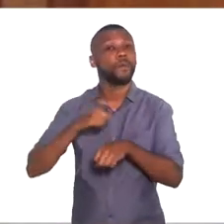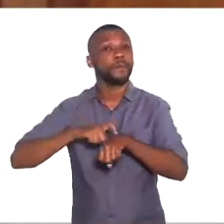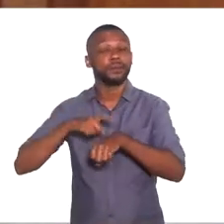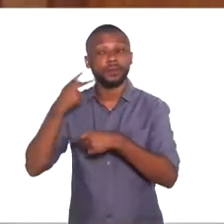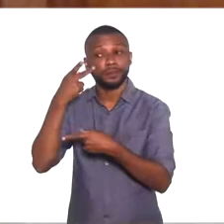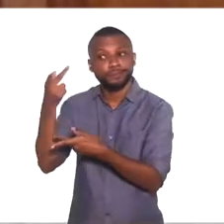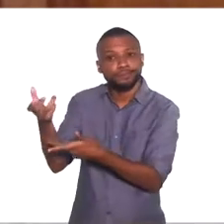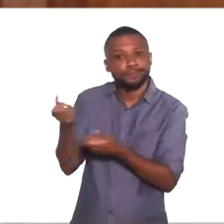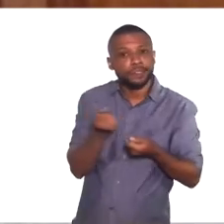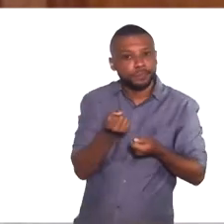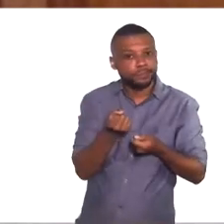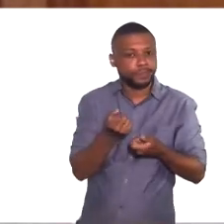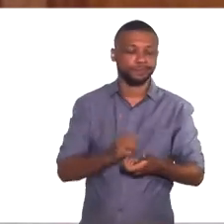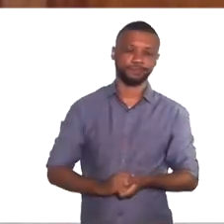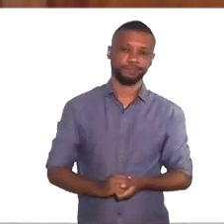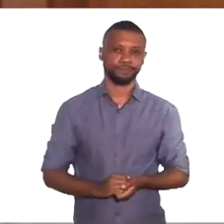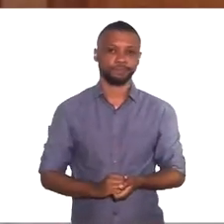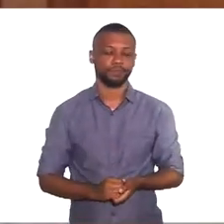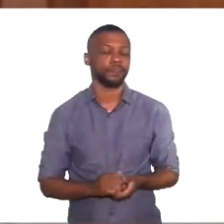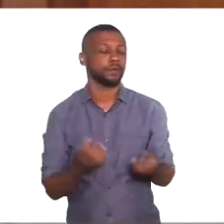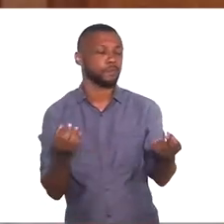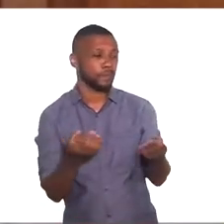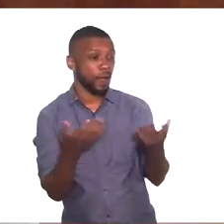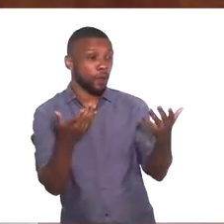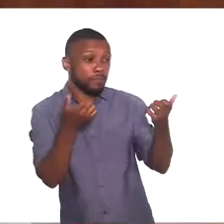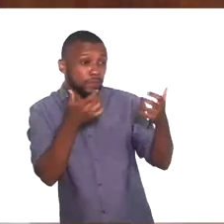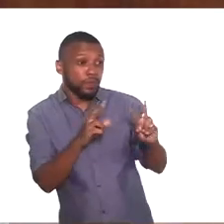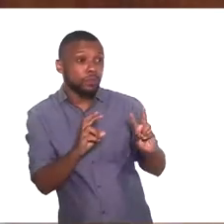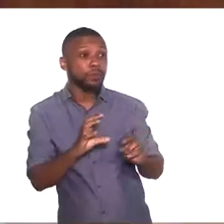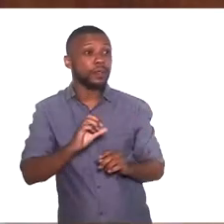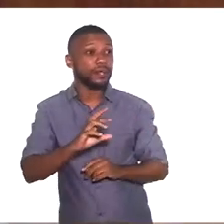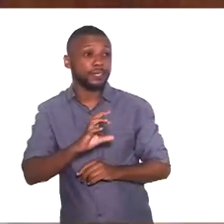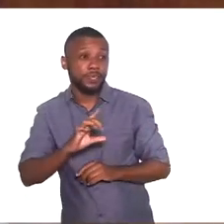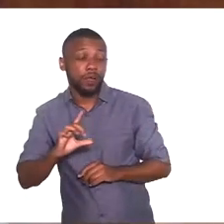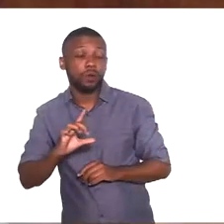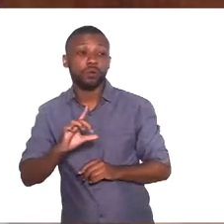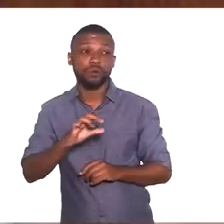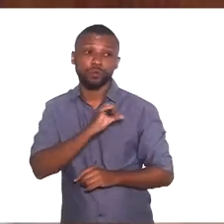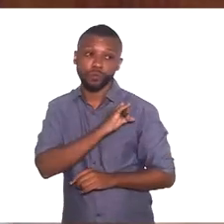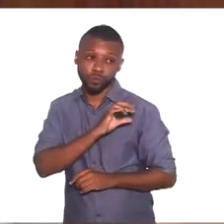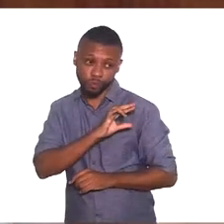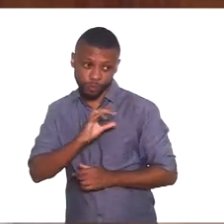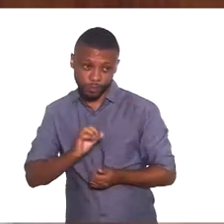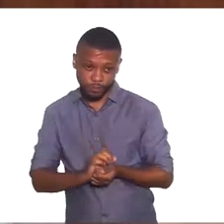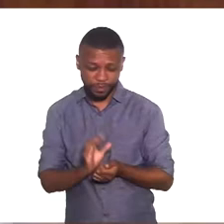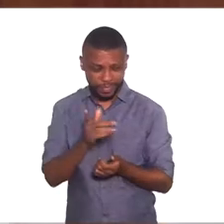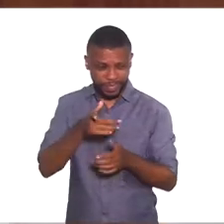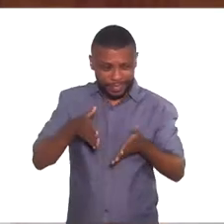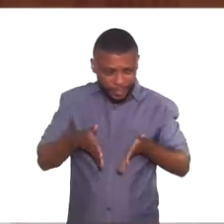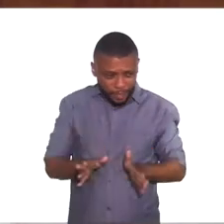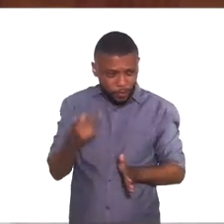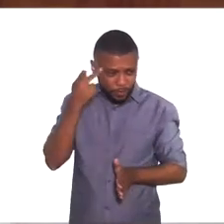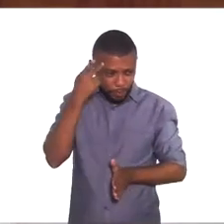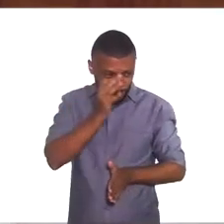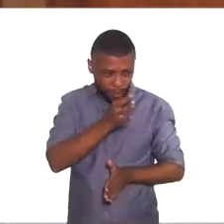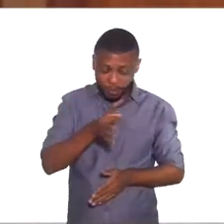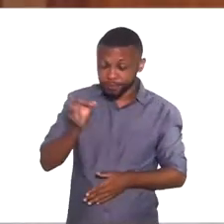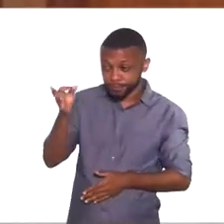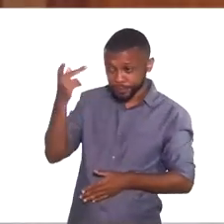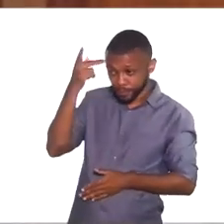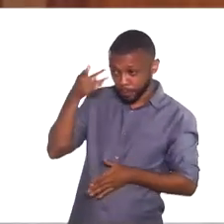que receber as pessoas aqui também então agora vamos falar do cardeal do Rio já nasceu em São Paulo